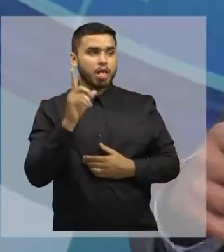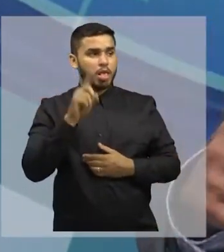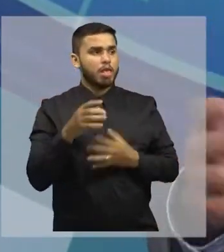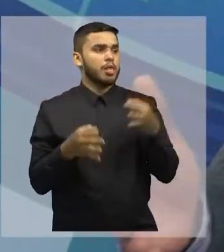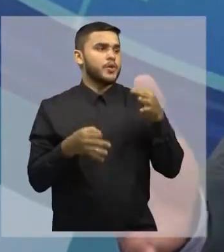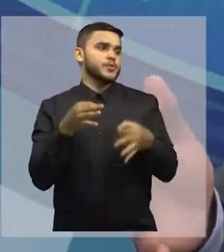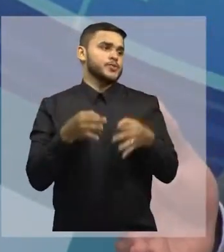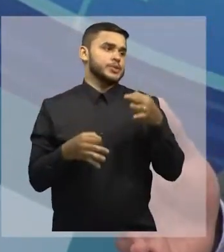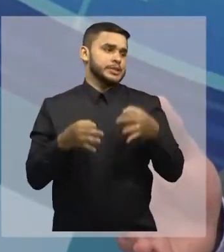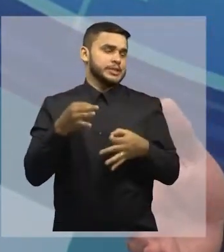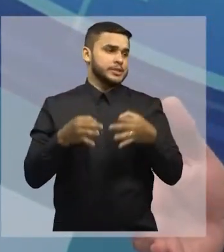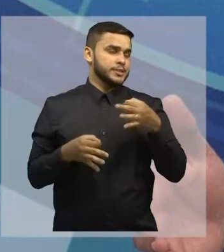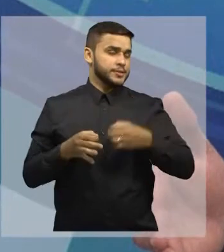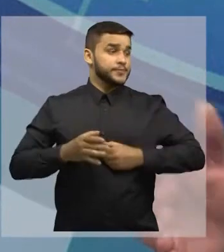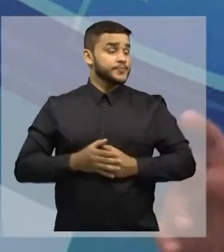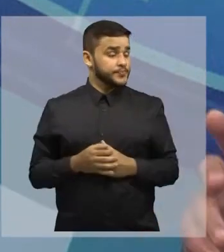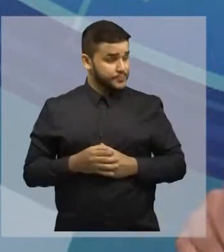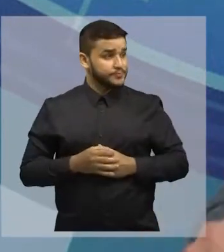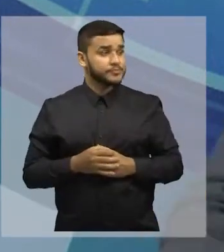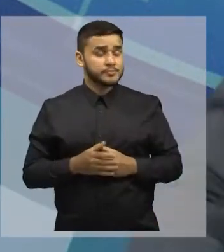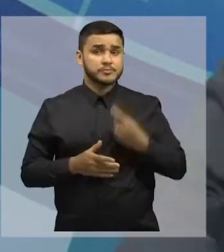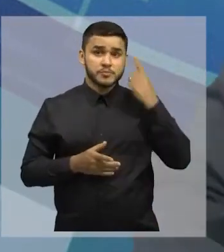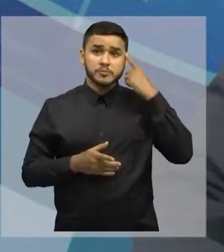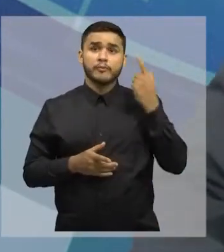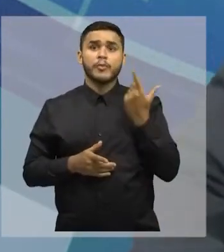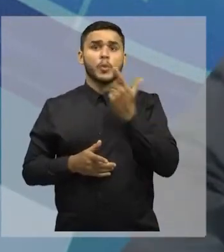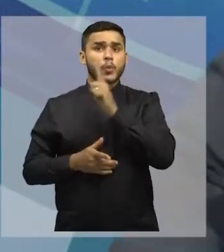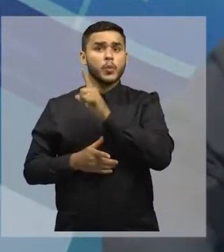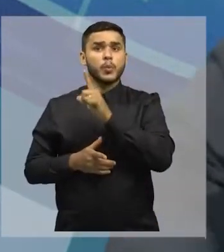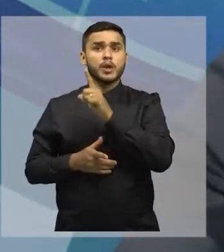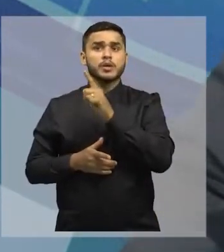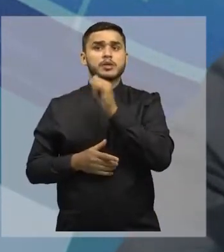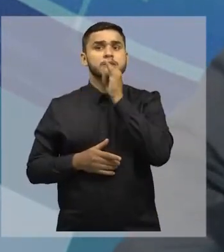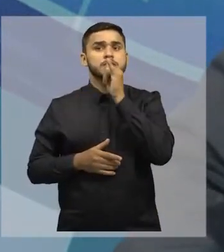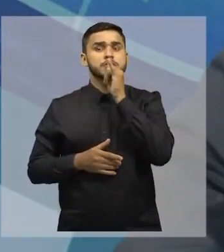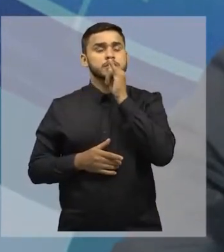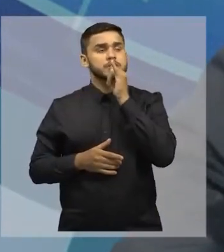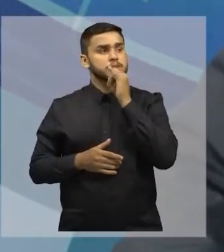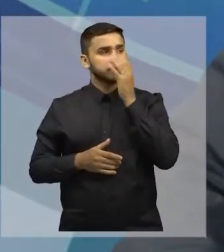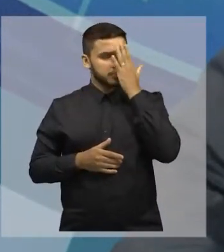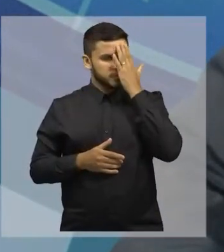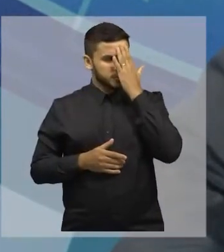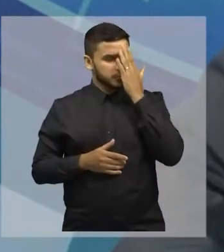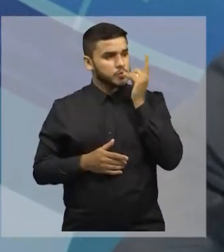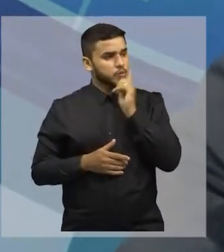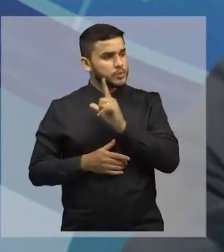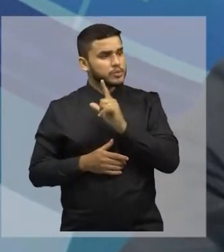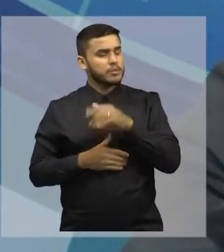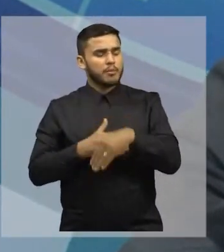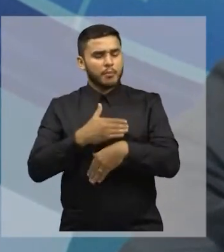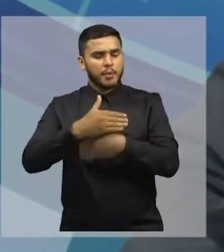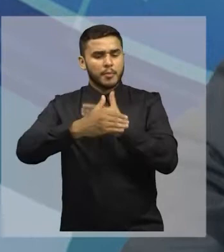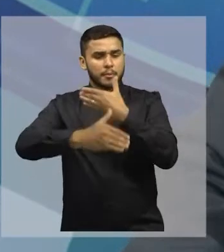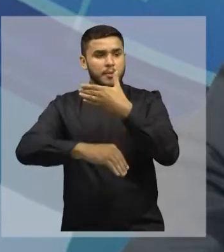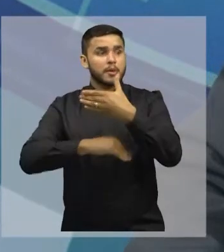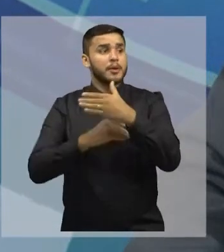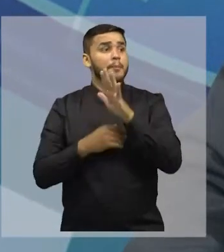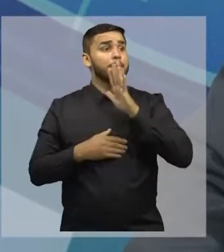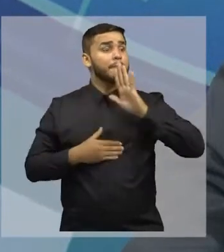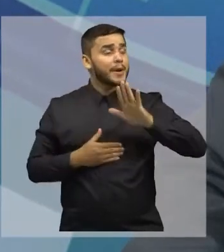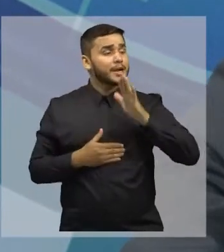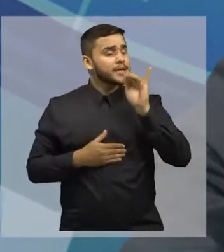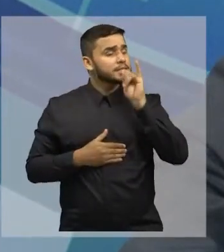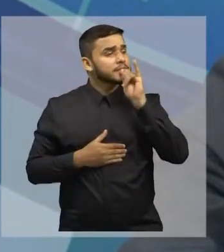todo, ele venceu. Quer dizer, é uma vitória ainda relativa, mas se vier outros elementos, ou